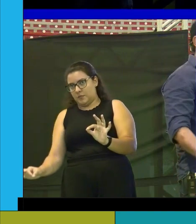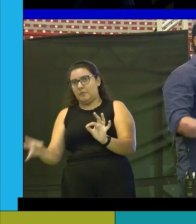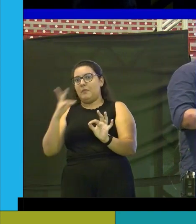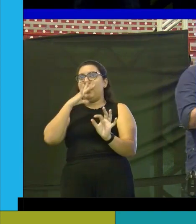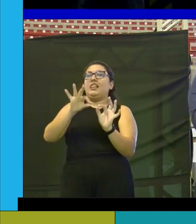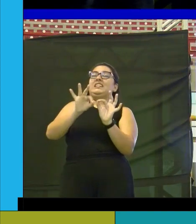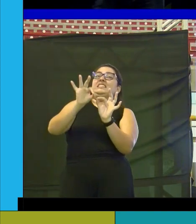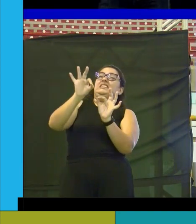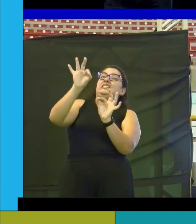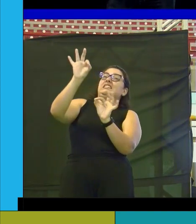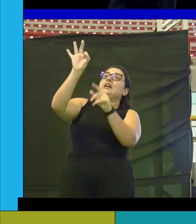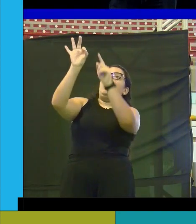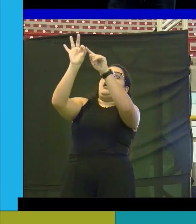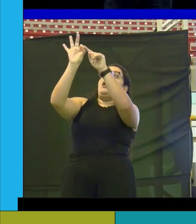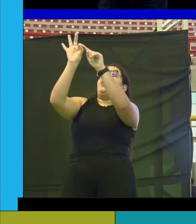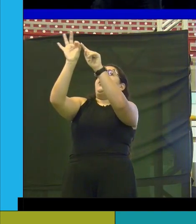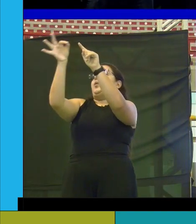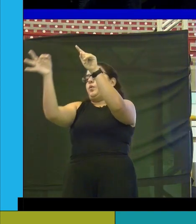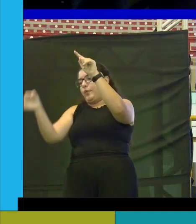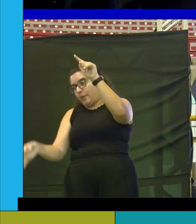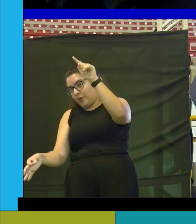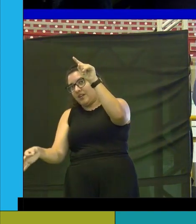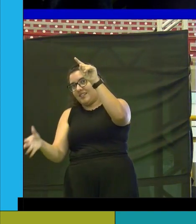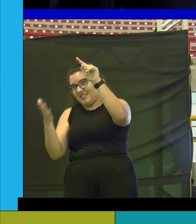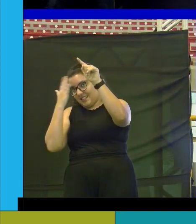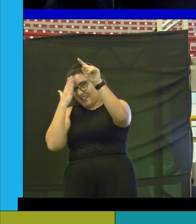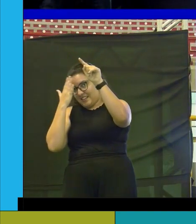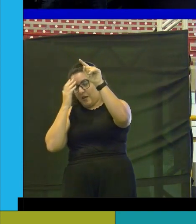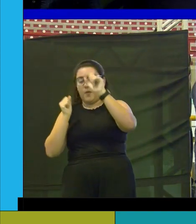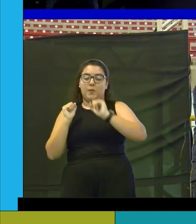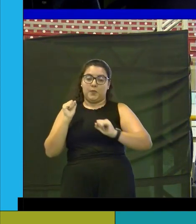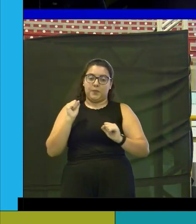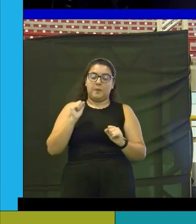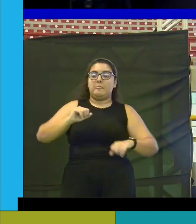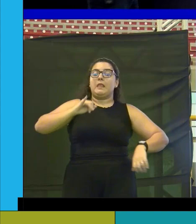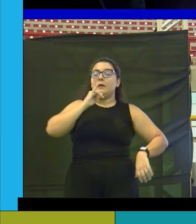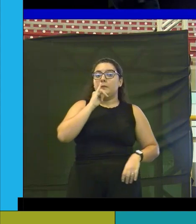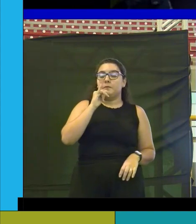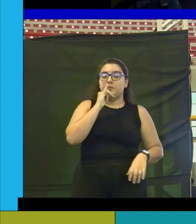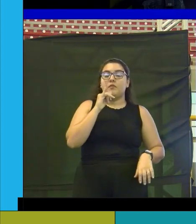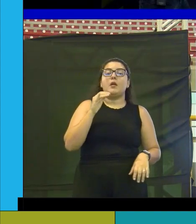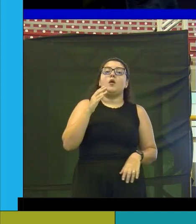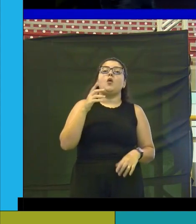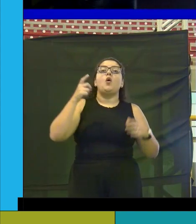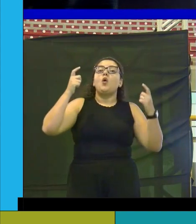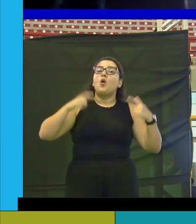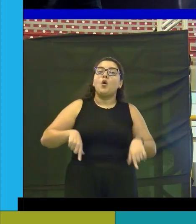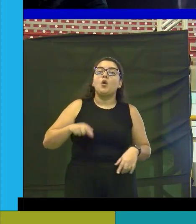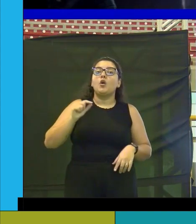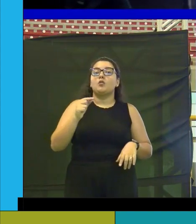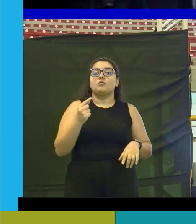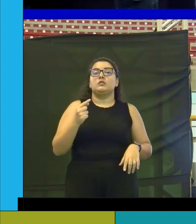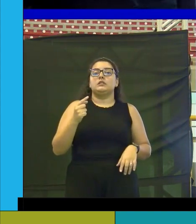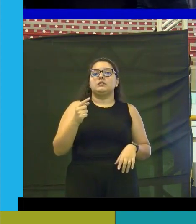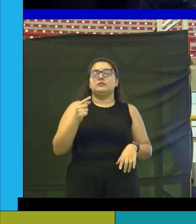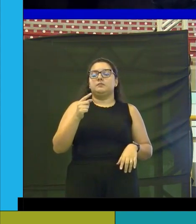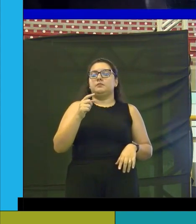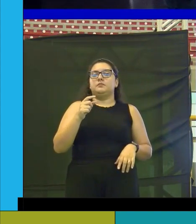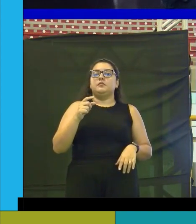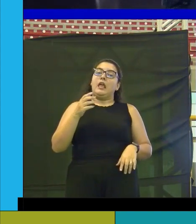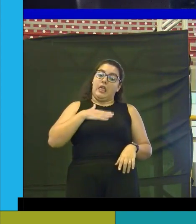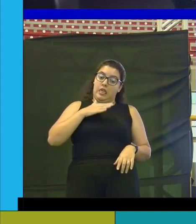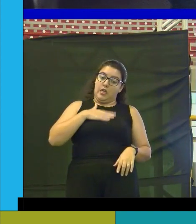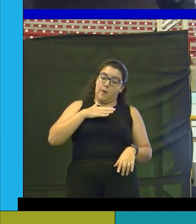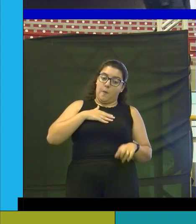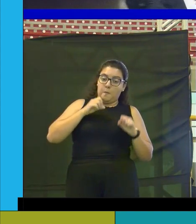retorna. Meus queridos, para eu me direcionar para um sentido, para